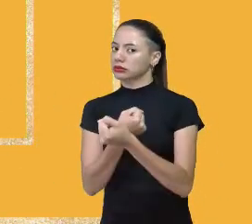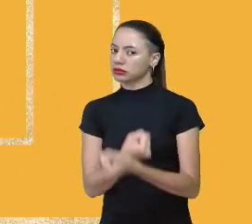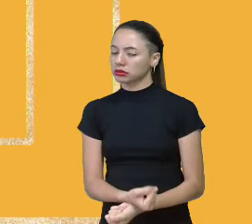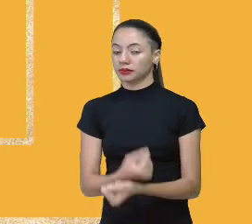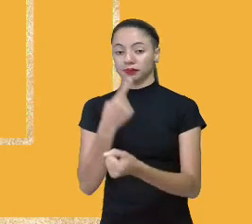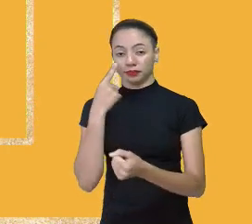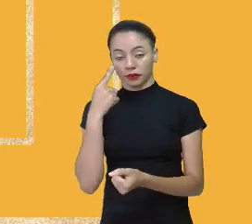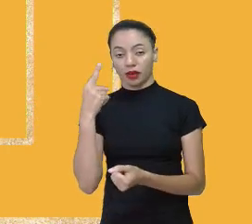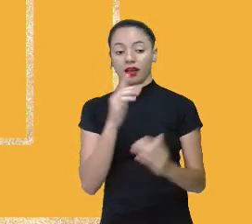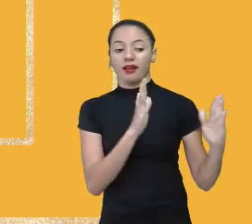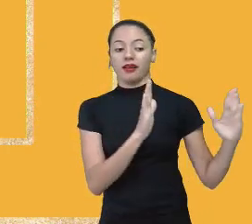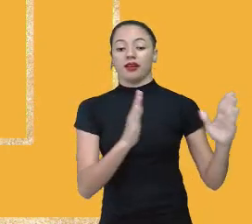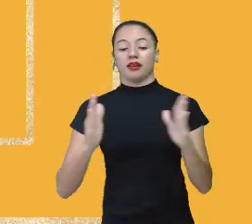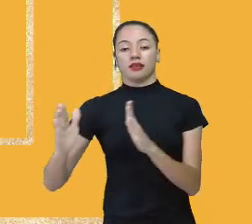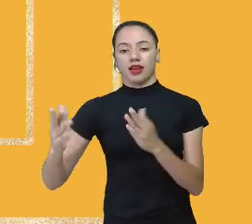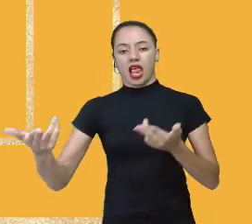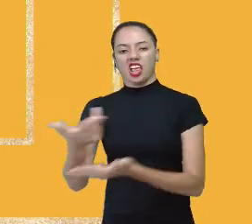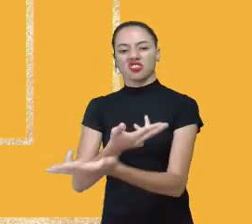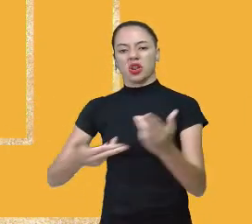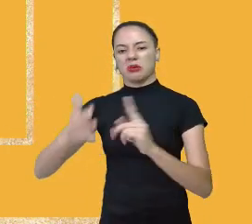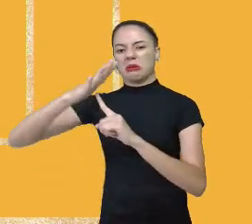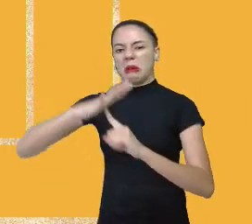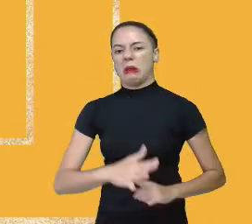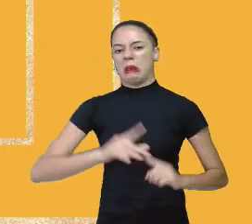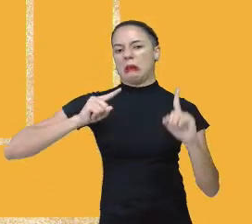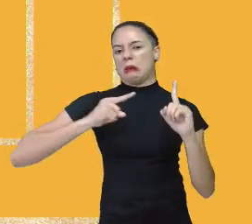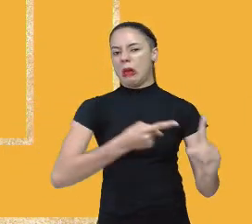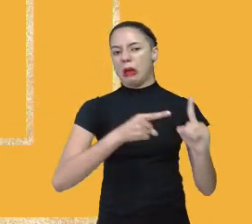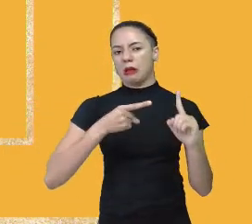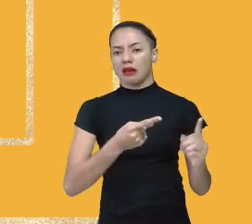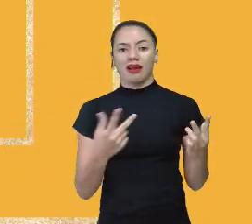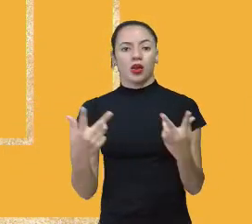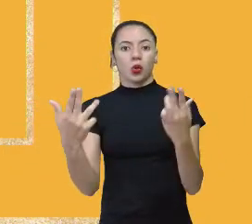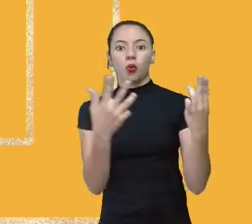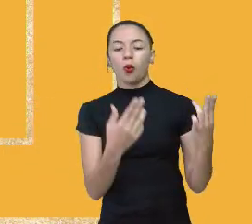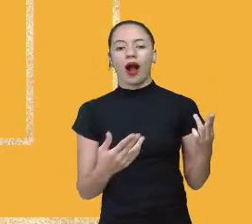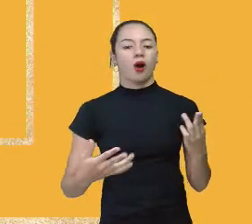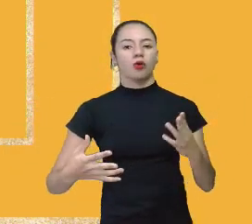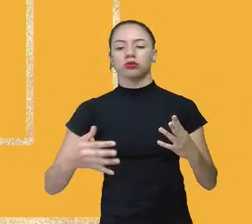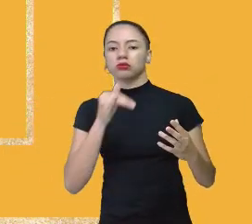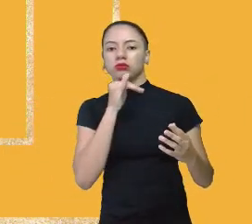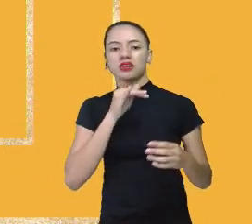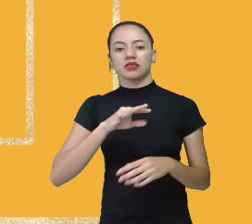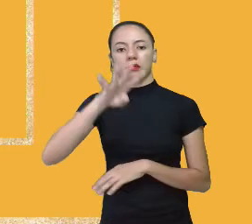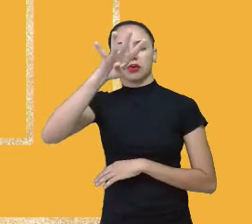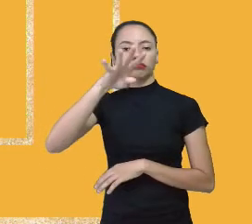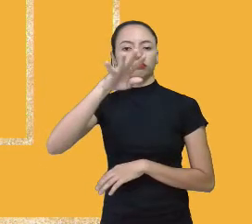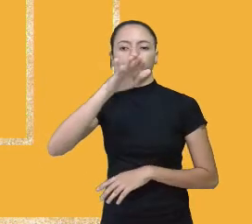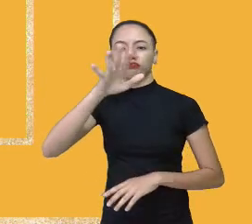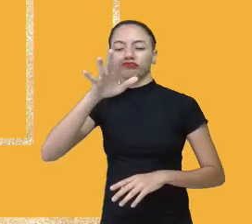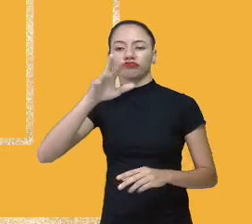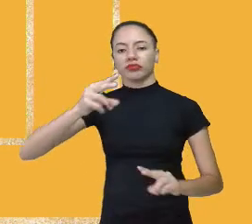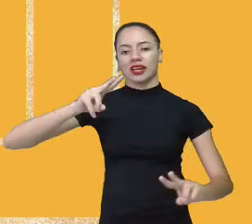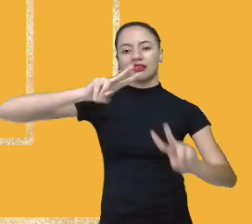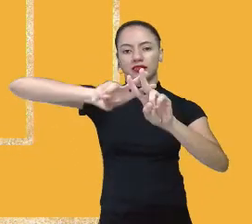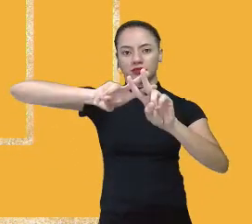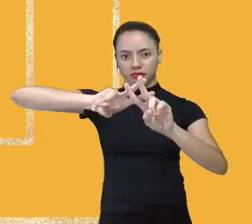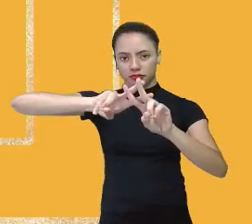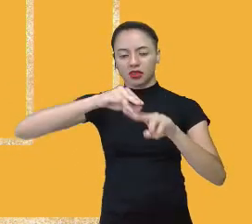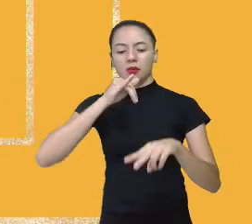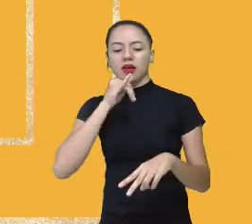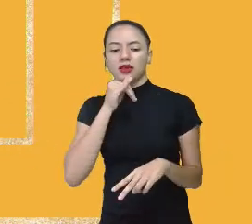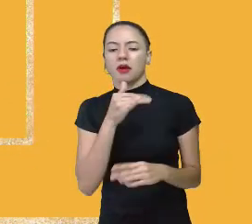falar dessas fases do relacionamento abusivo é como uma cadeia. Começa com um aumento de estresse, com uma palavra